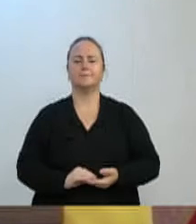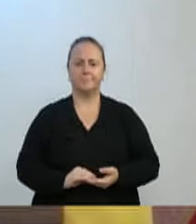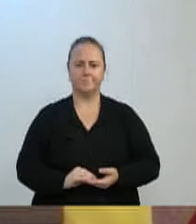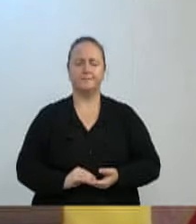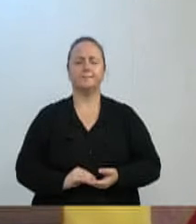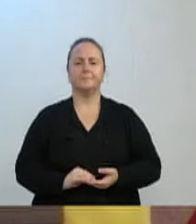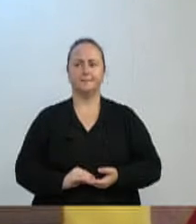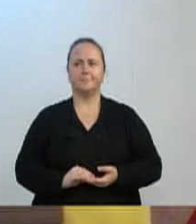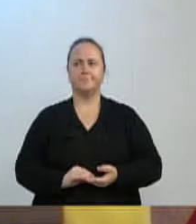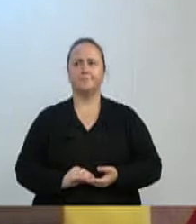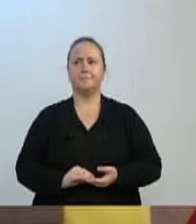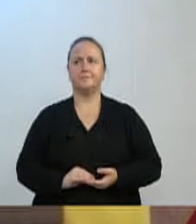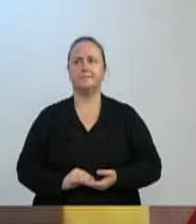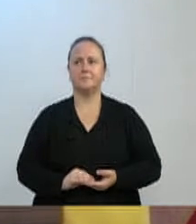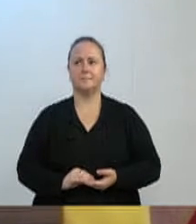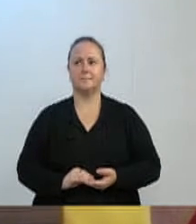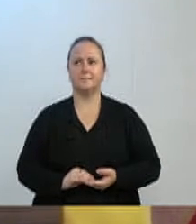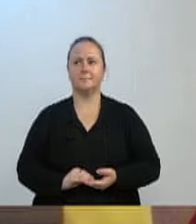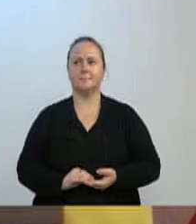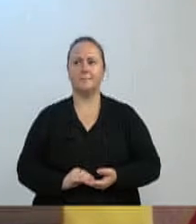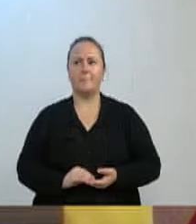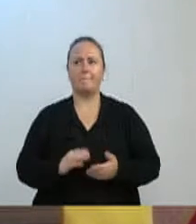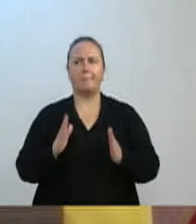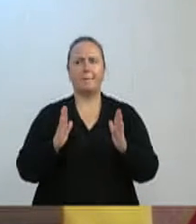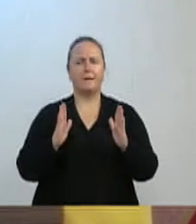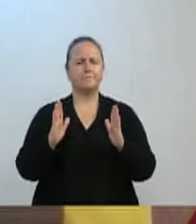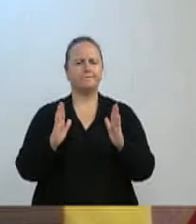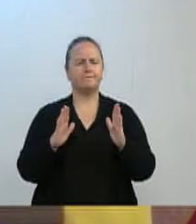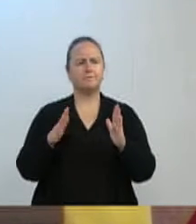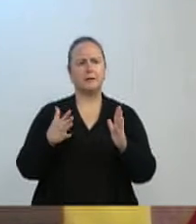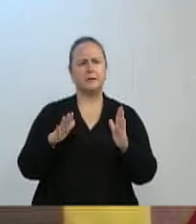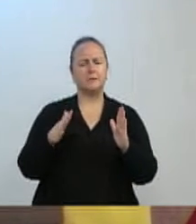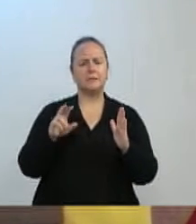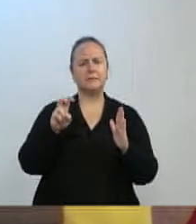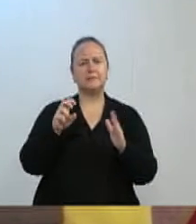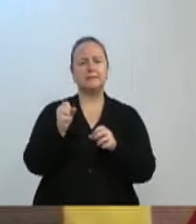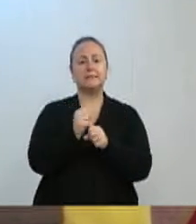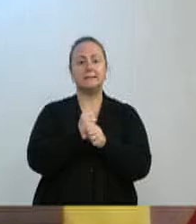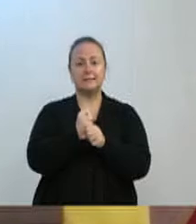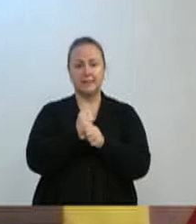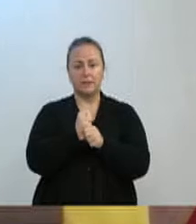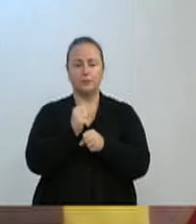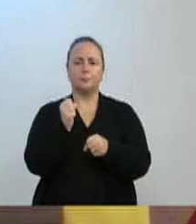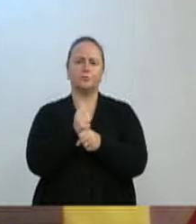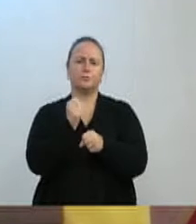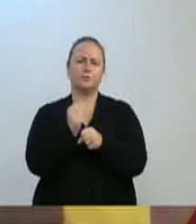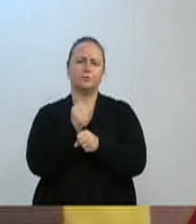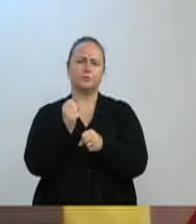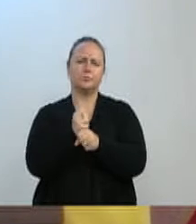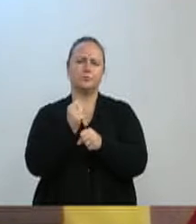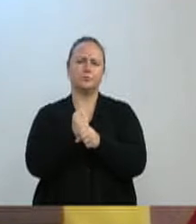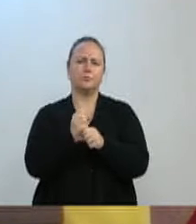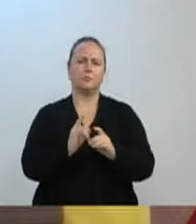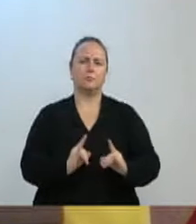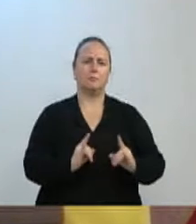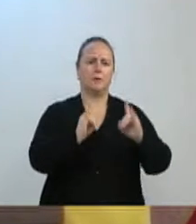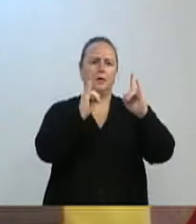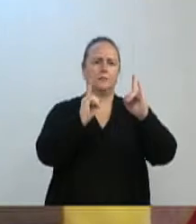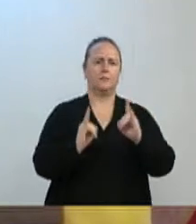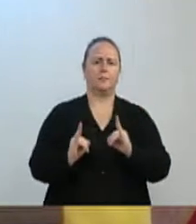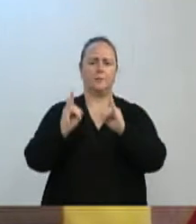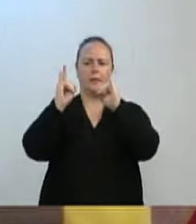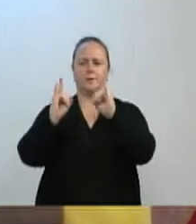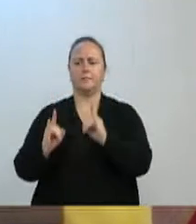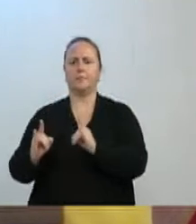E, num prazo assim, de 5 anos, foram construídos 3 grandes prédios.